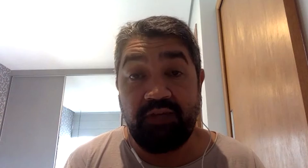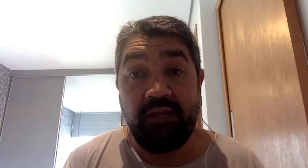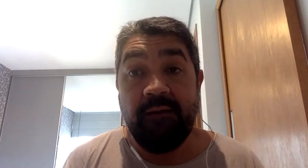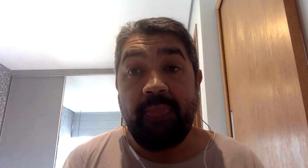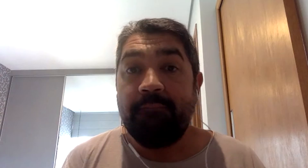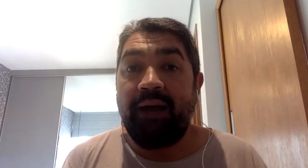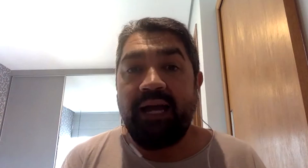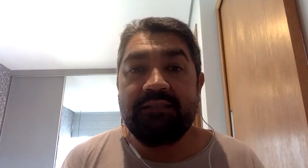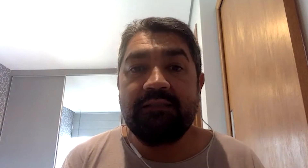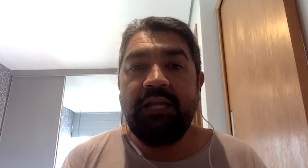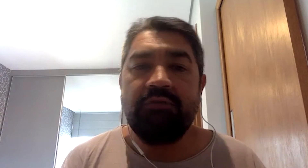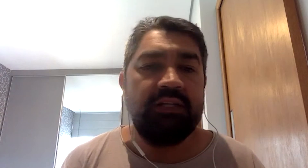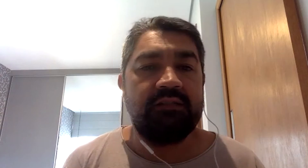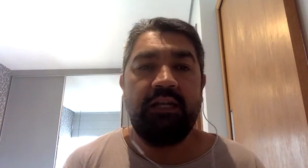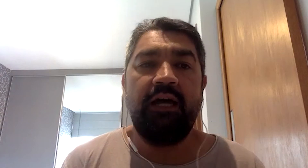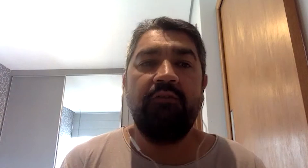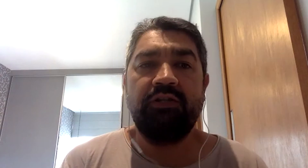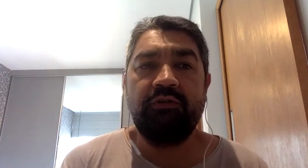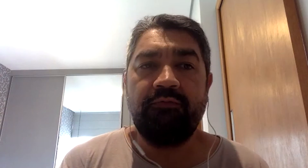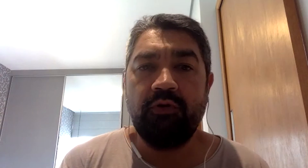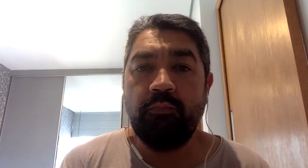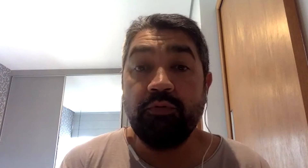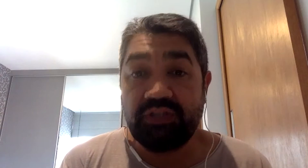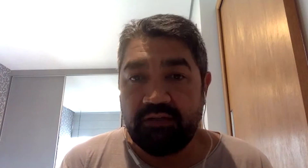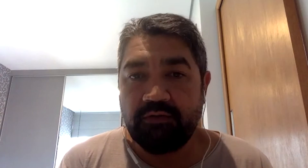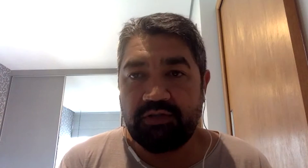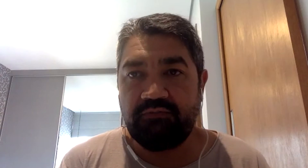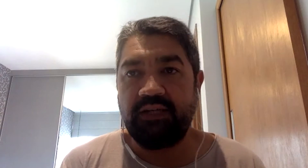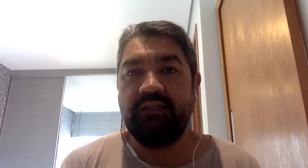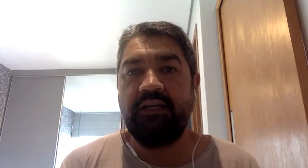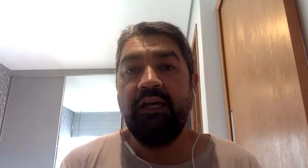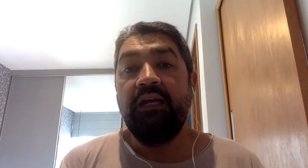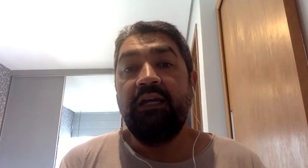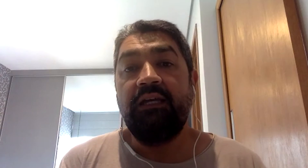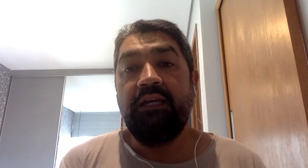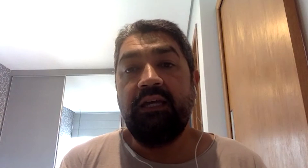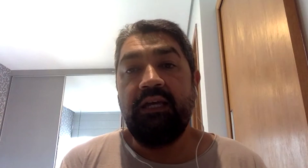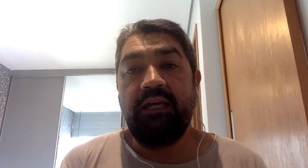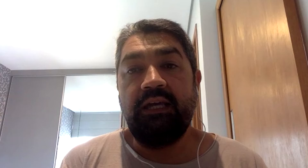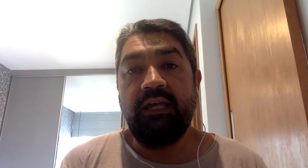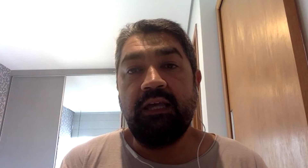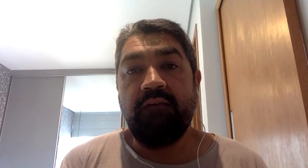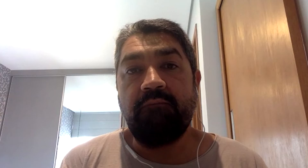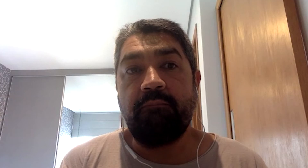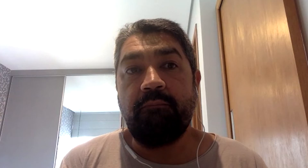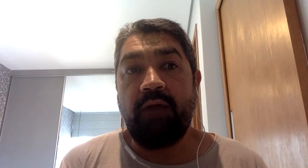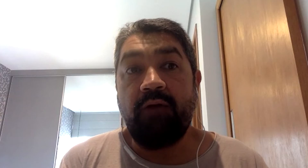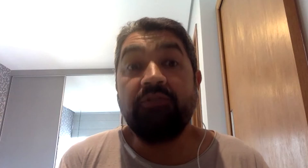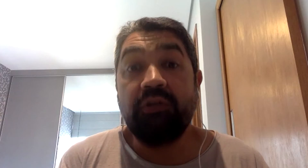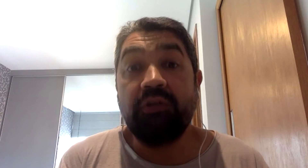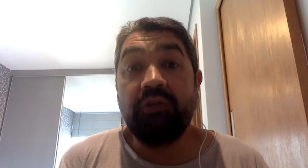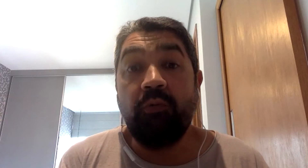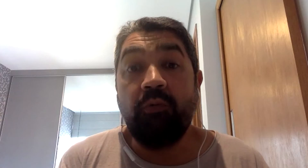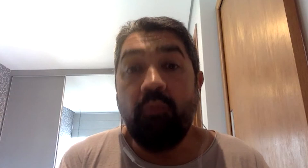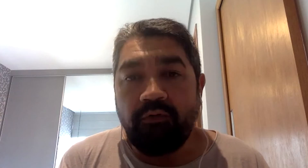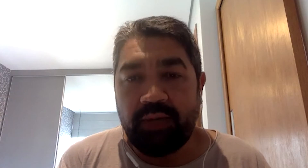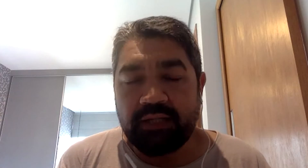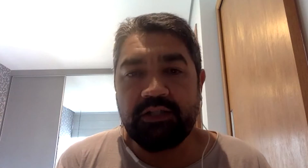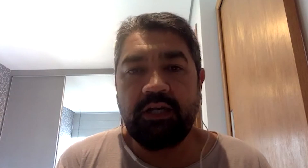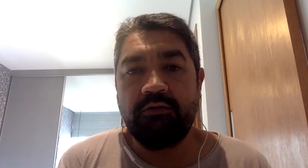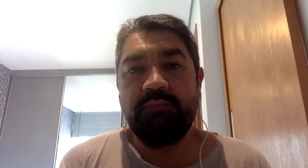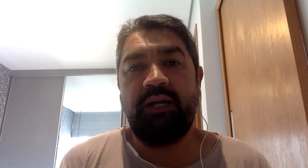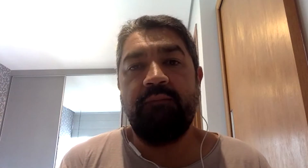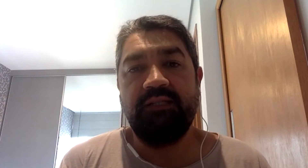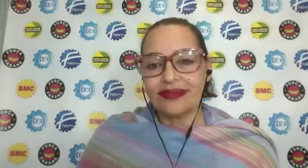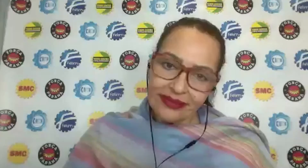empregos, enfim. Mas, dentro desse cenário, eu acho que foi o possível de se fazer e eu acho que o movimento